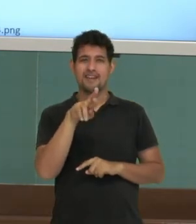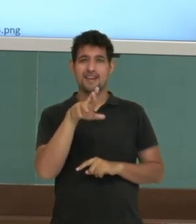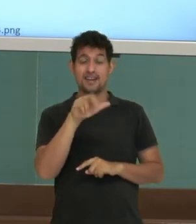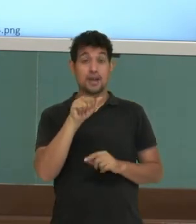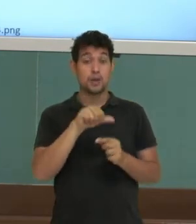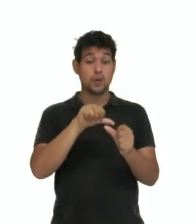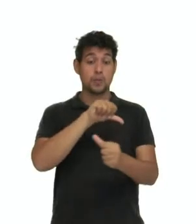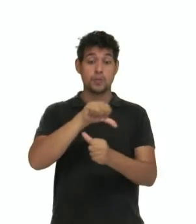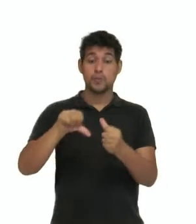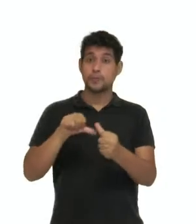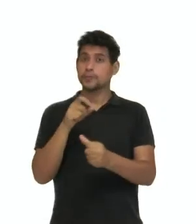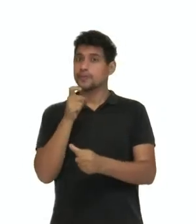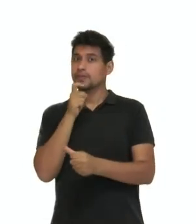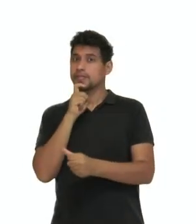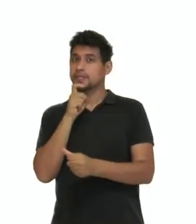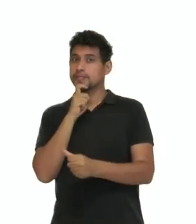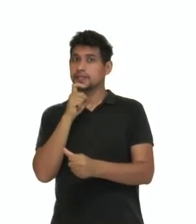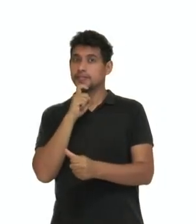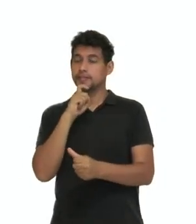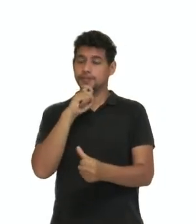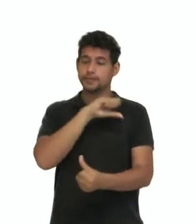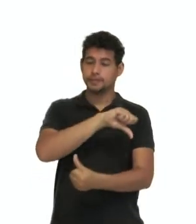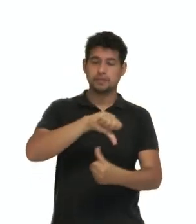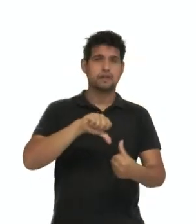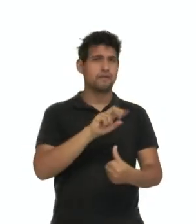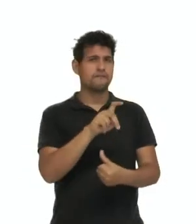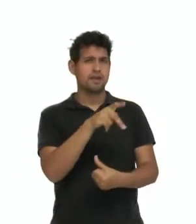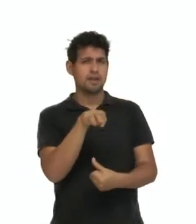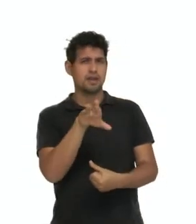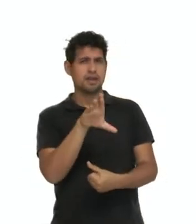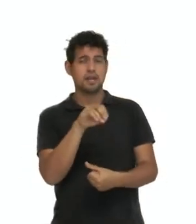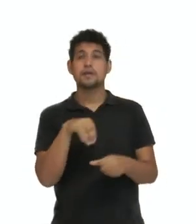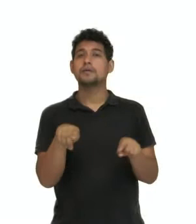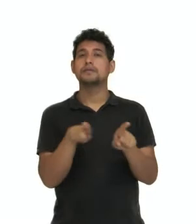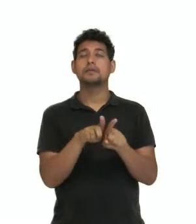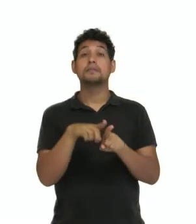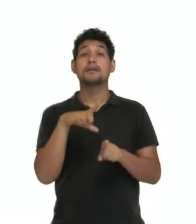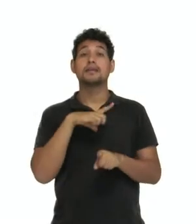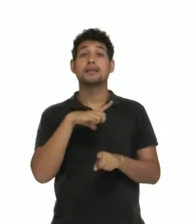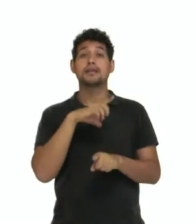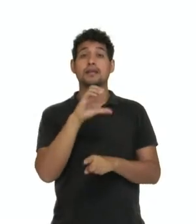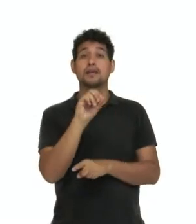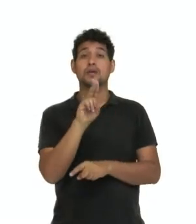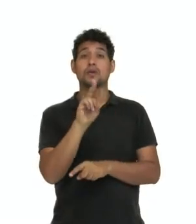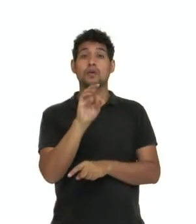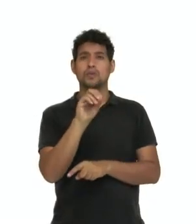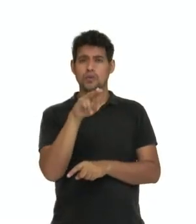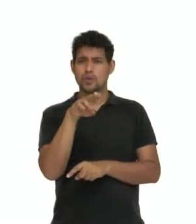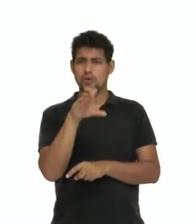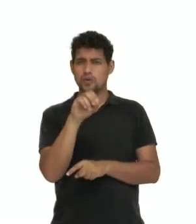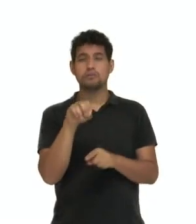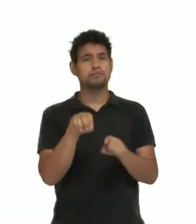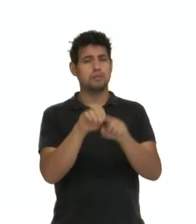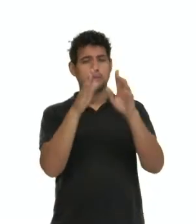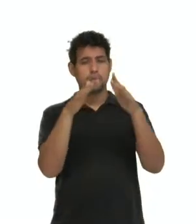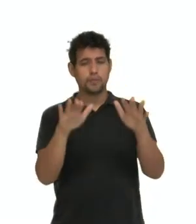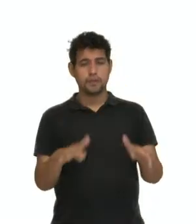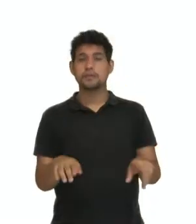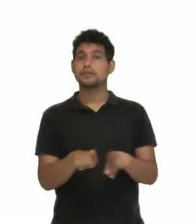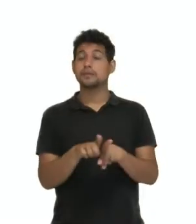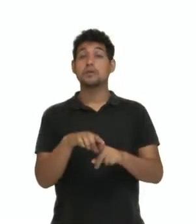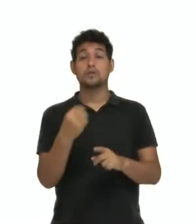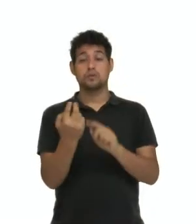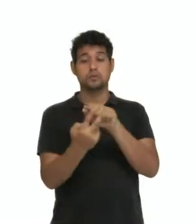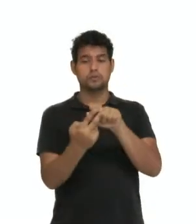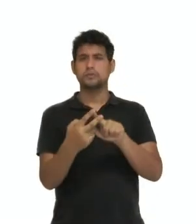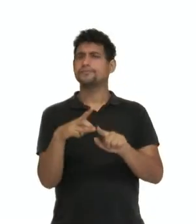transição entre o inverno para o verão, assim como nós temos o outono, que é a transição do verão para o inverno, ambos com